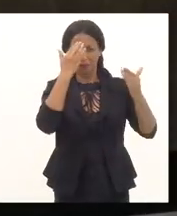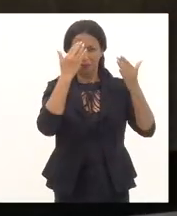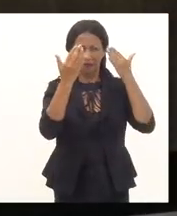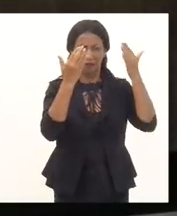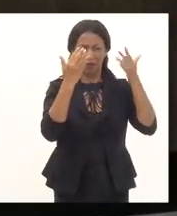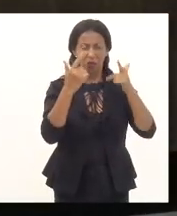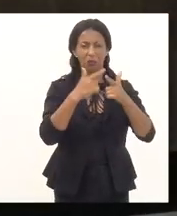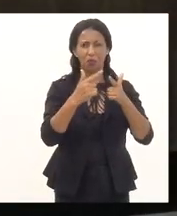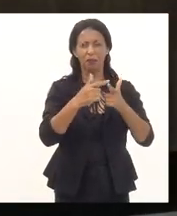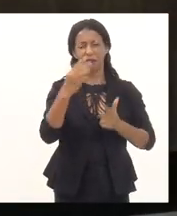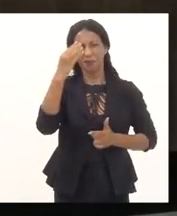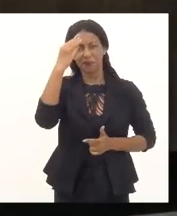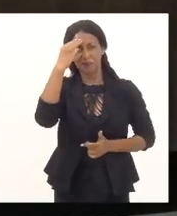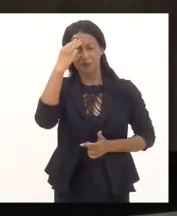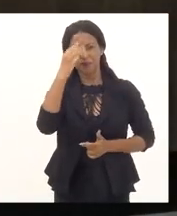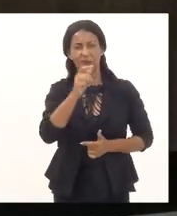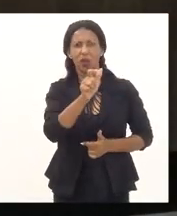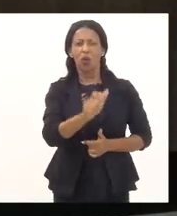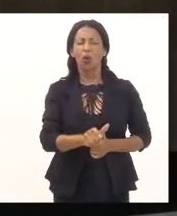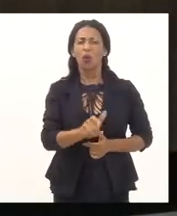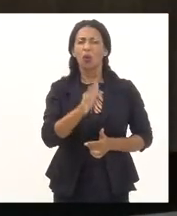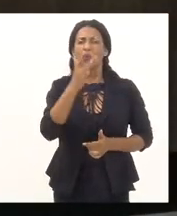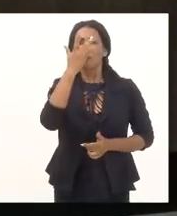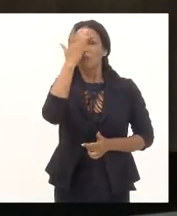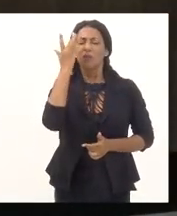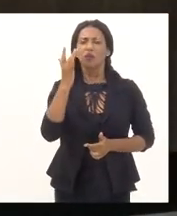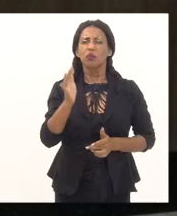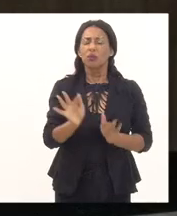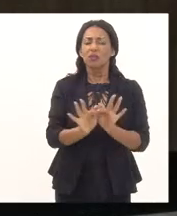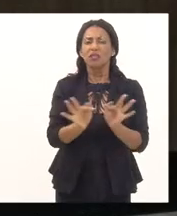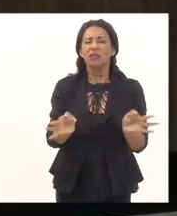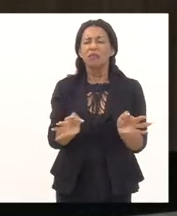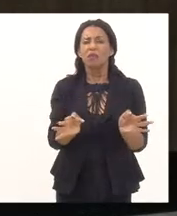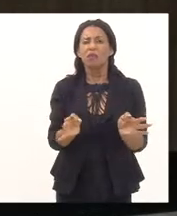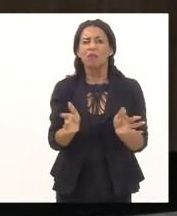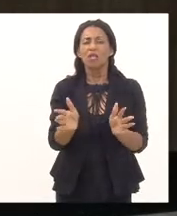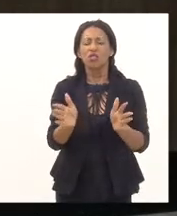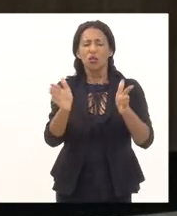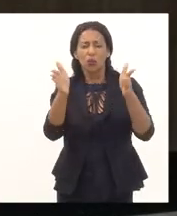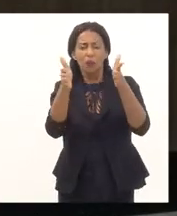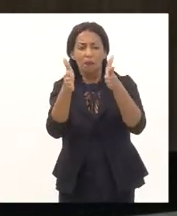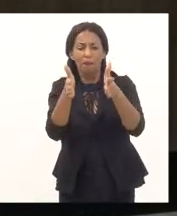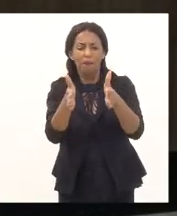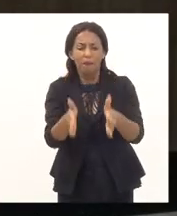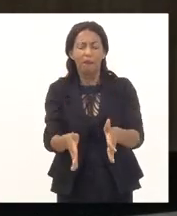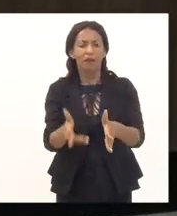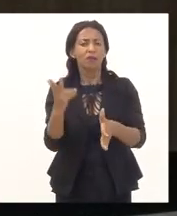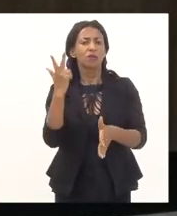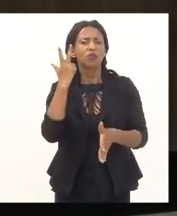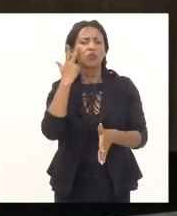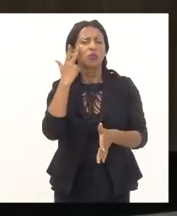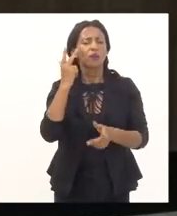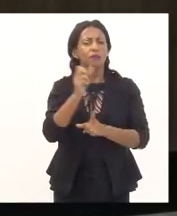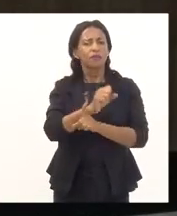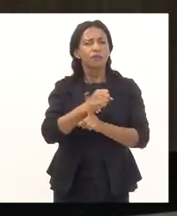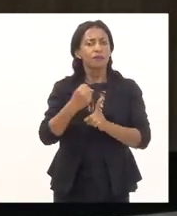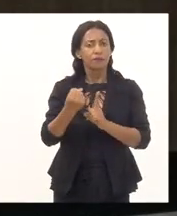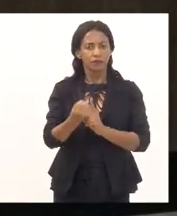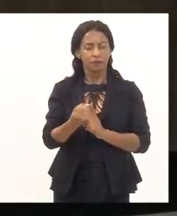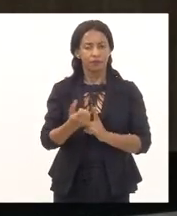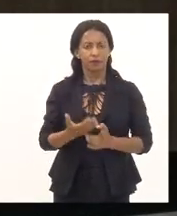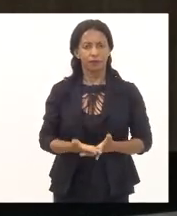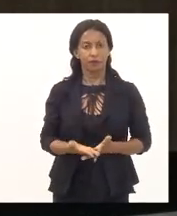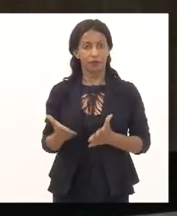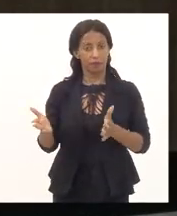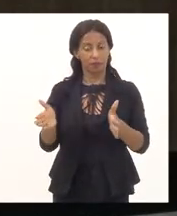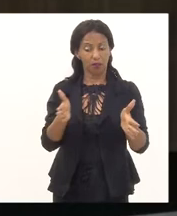transtornos mentais, ou pessoas simplesmente que não se enquadravam no padrão de normalidade imposto pela sociedade,